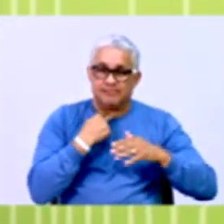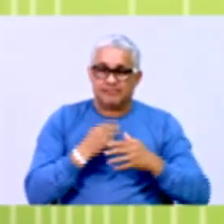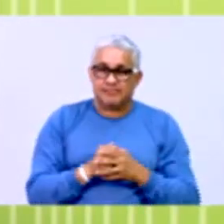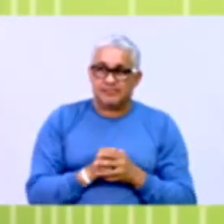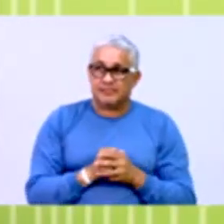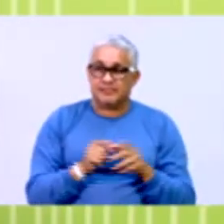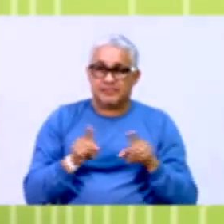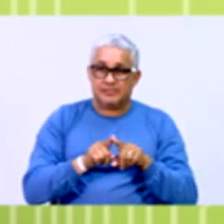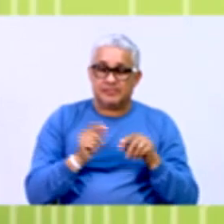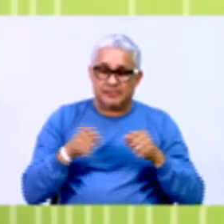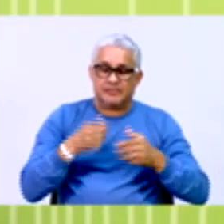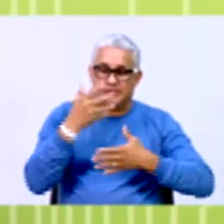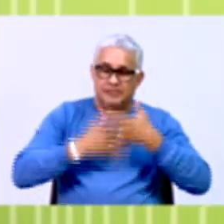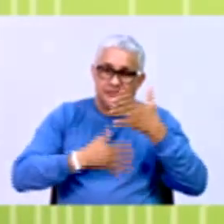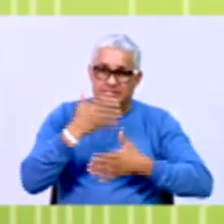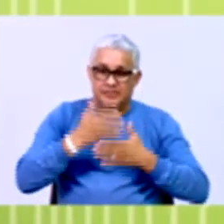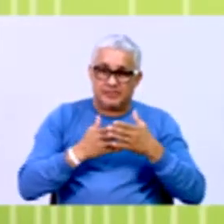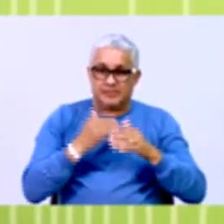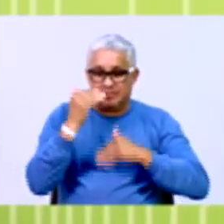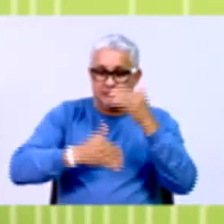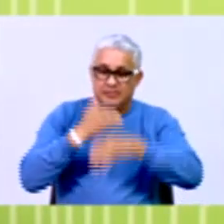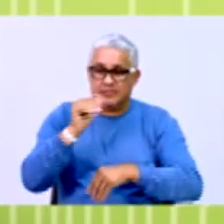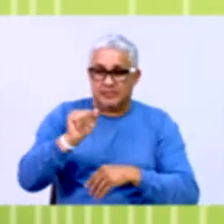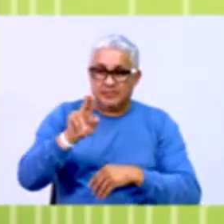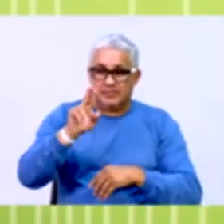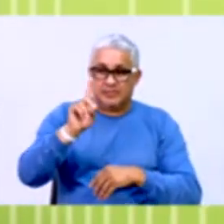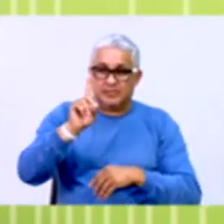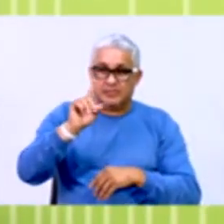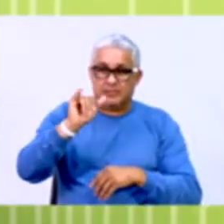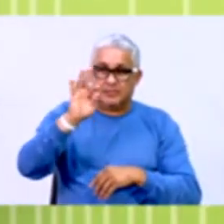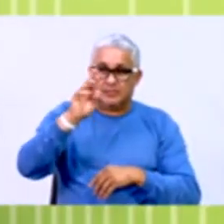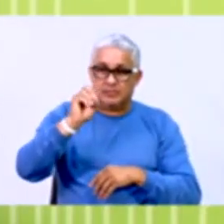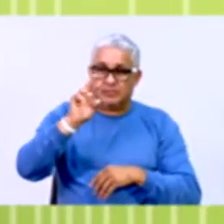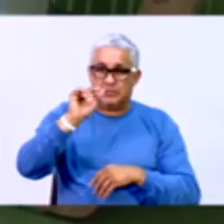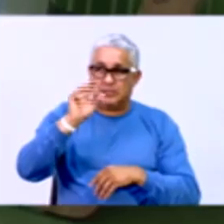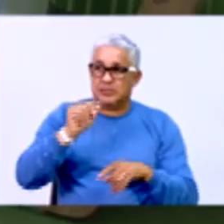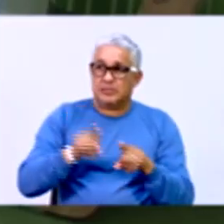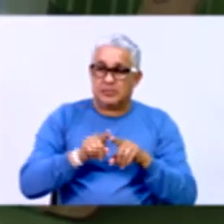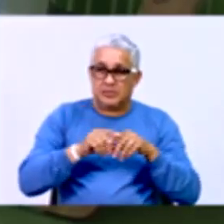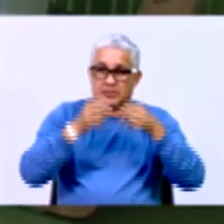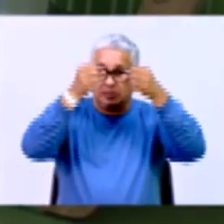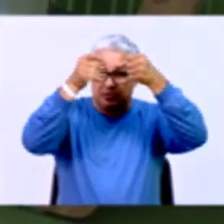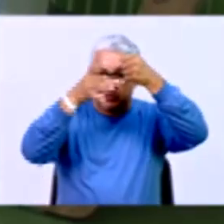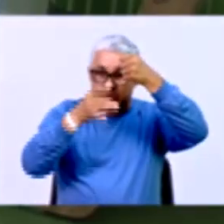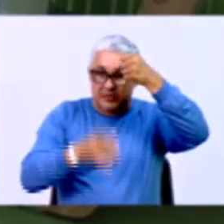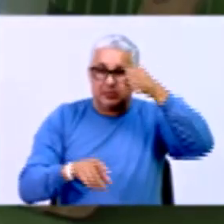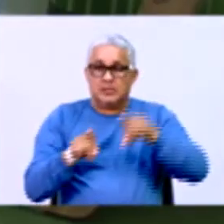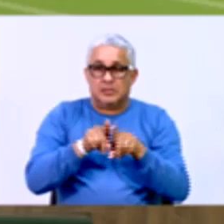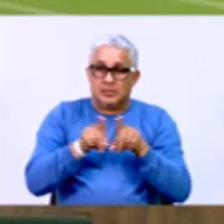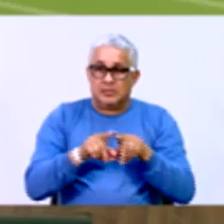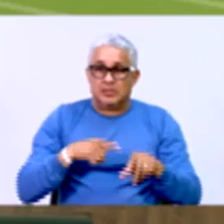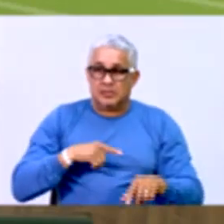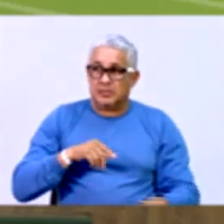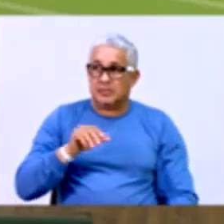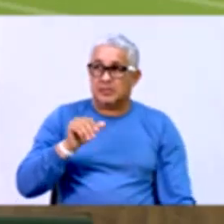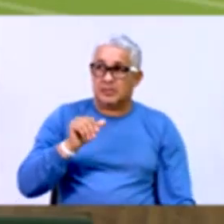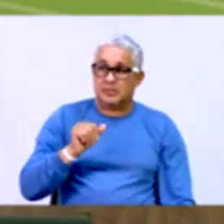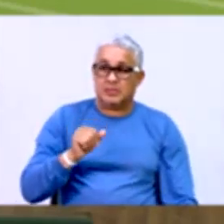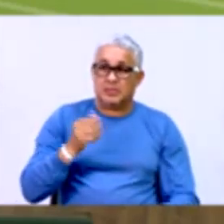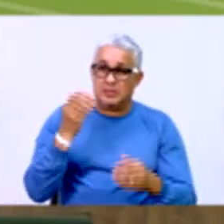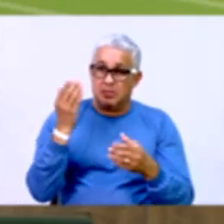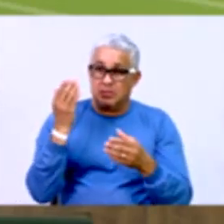possa atrapalhar o seu processo de auditoria, né? Um detalhe também, gente, a auditoria deixa os processos